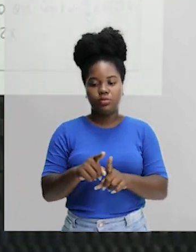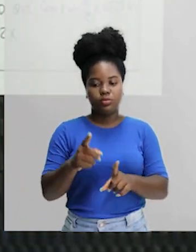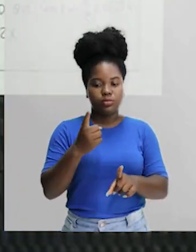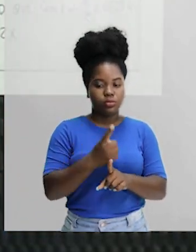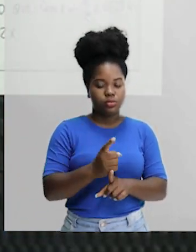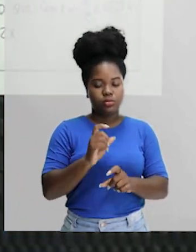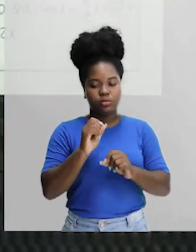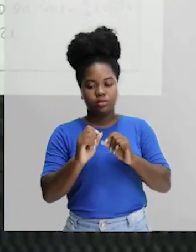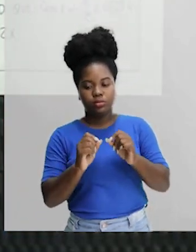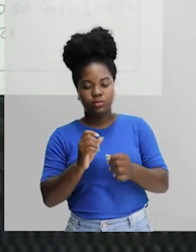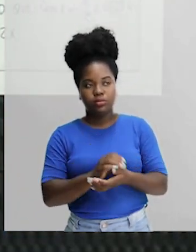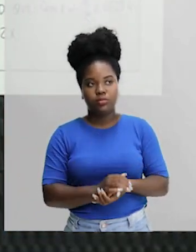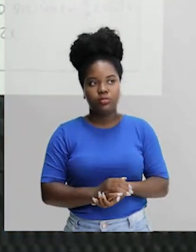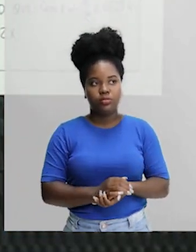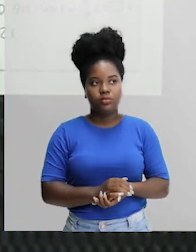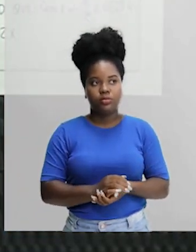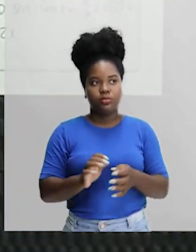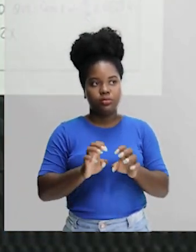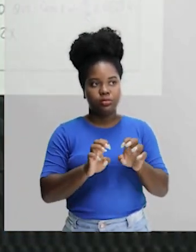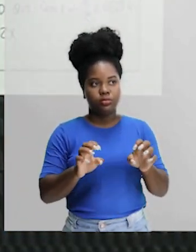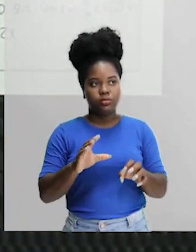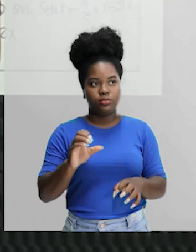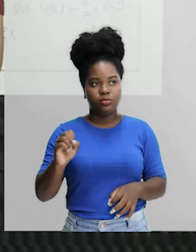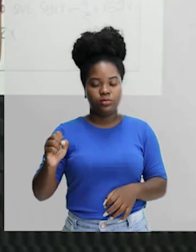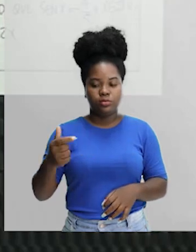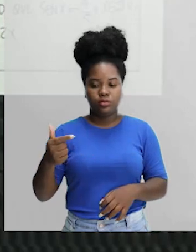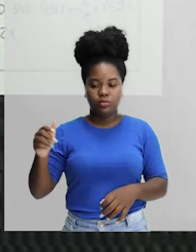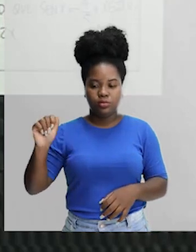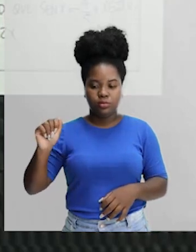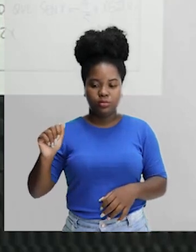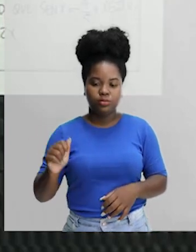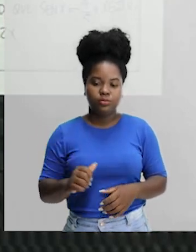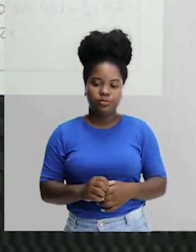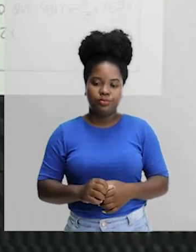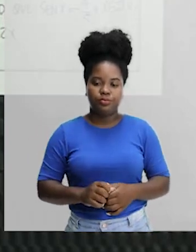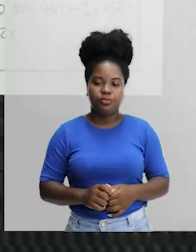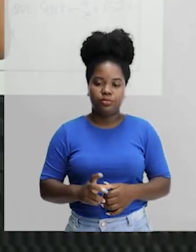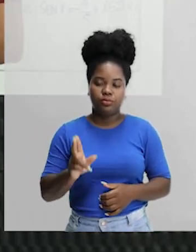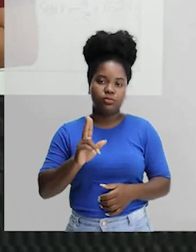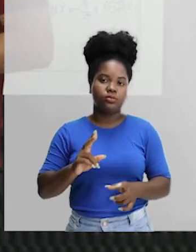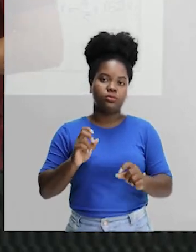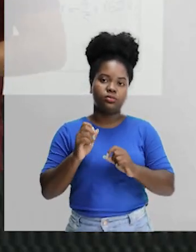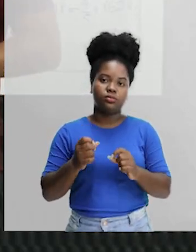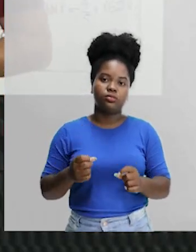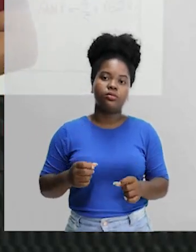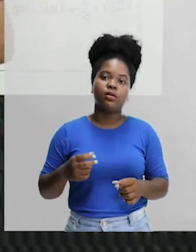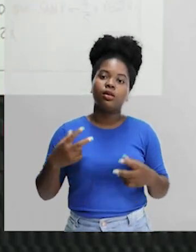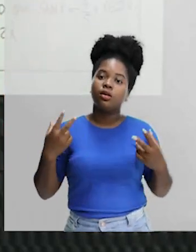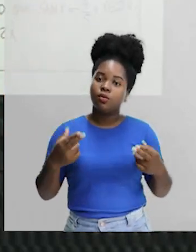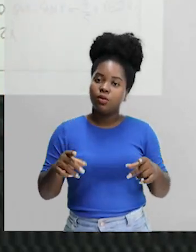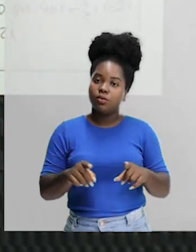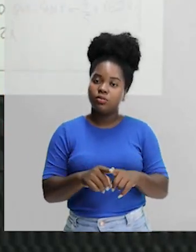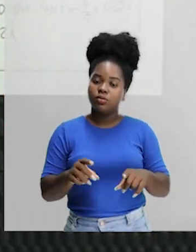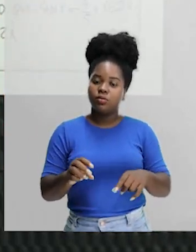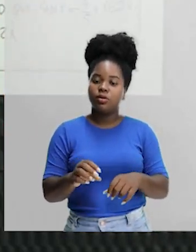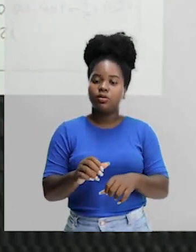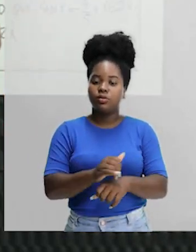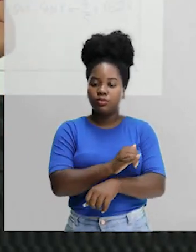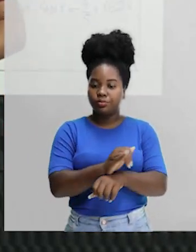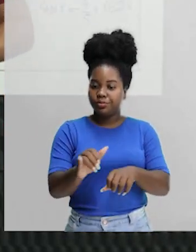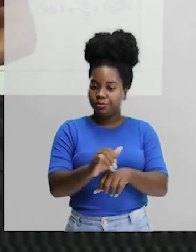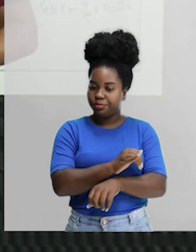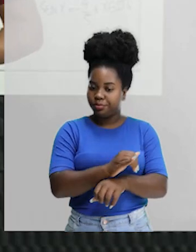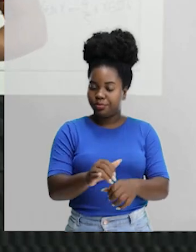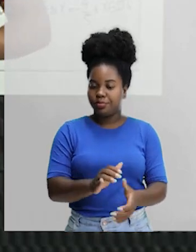encontrar aqui uma fórmula para calcular o cosseno de 2A. A gente vai usar o mesmo mecanismo. Vamos transformar esse 2A numa